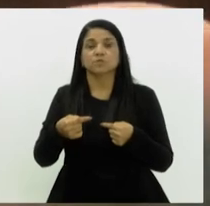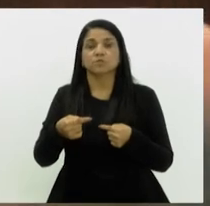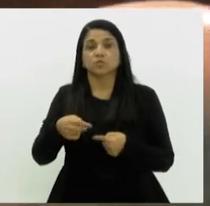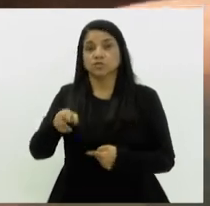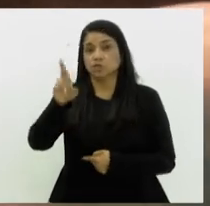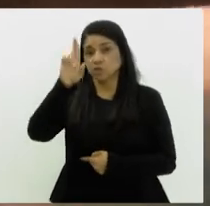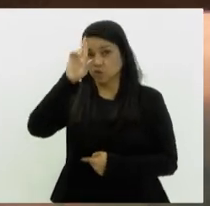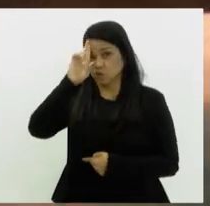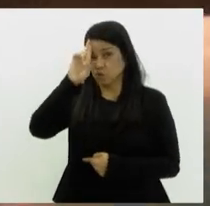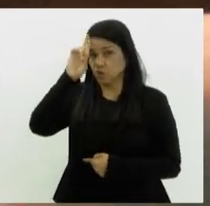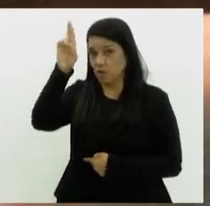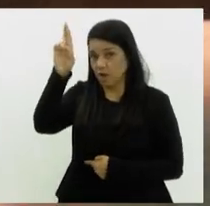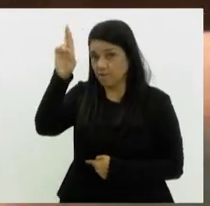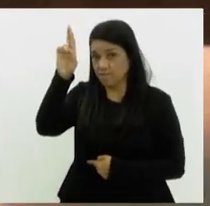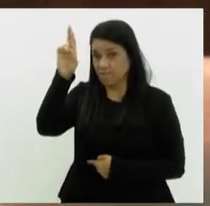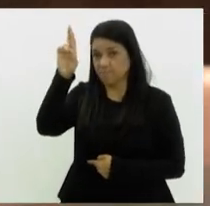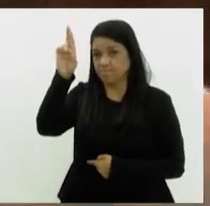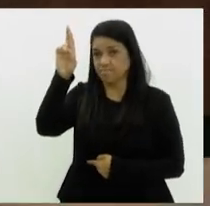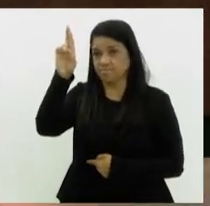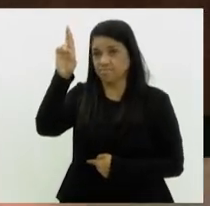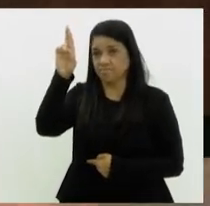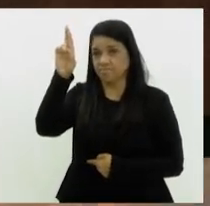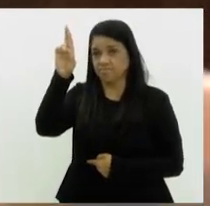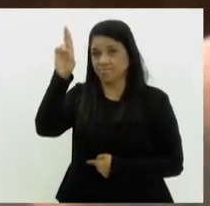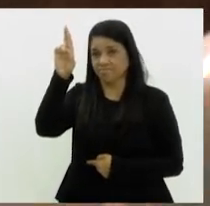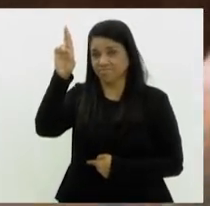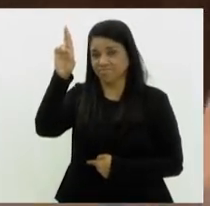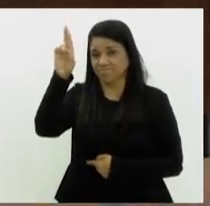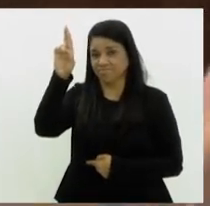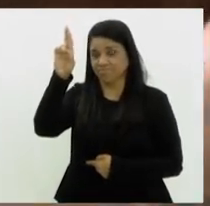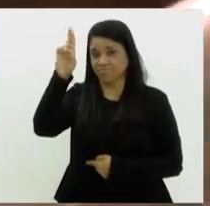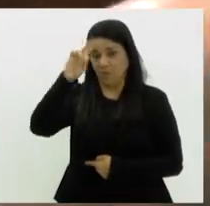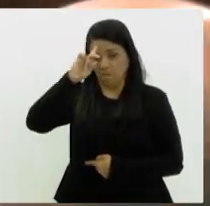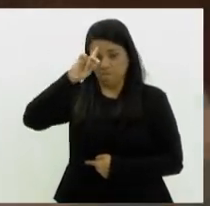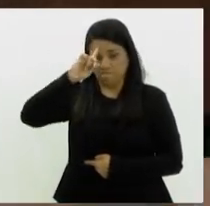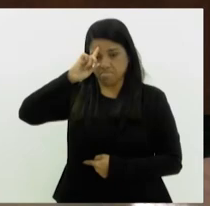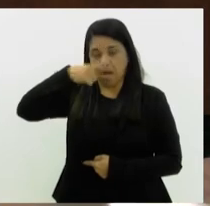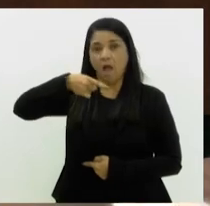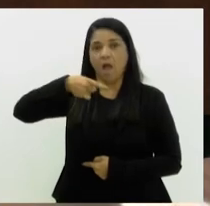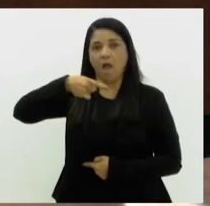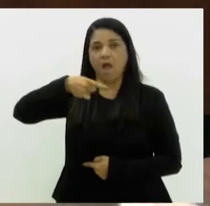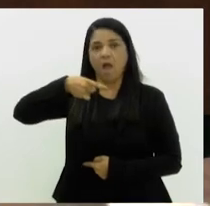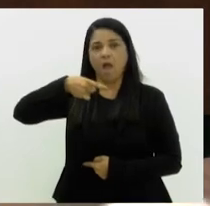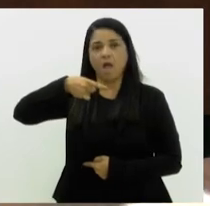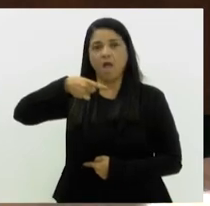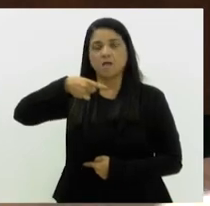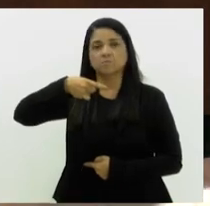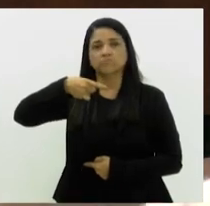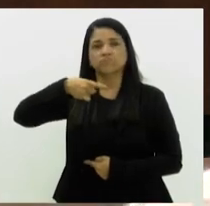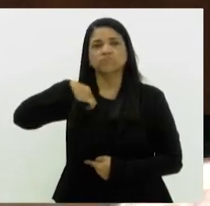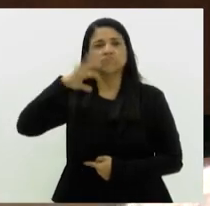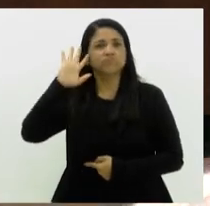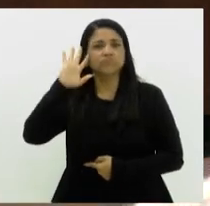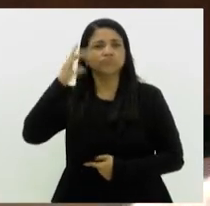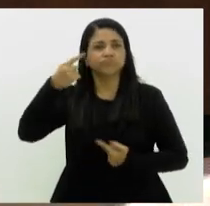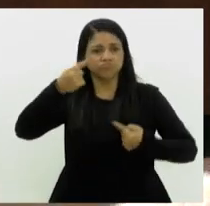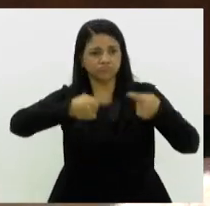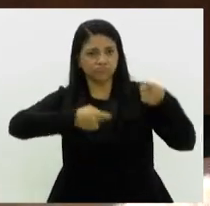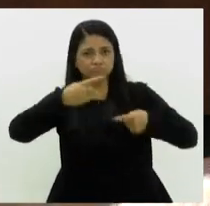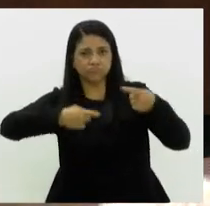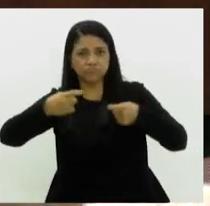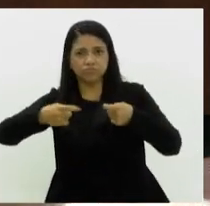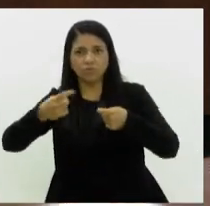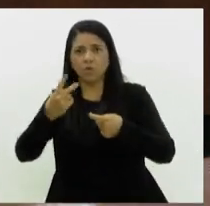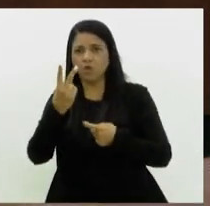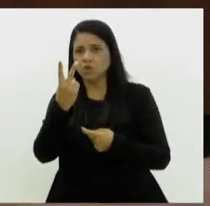de estados, no seu, gozando de seu autoritarismo, decidem pôr em guerra duas nações, é